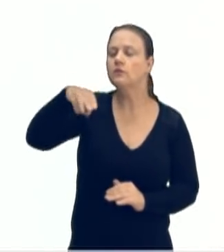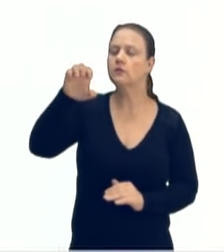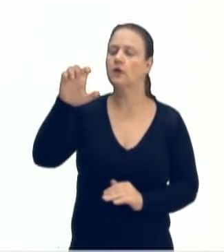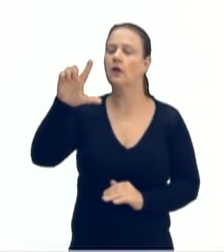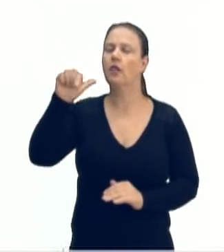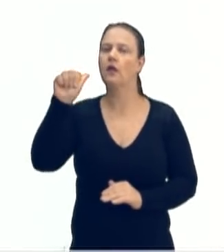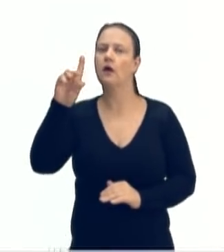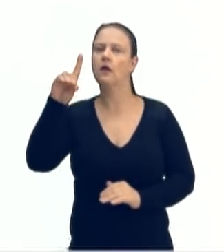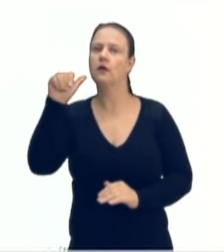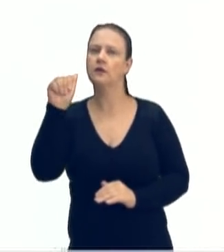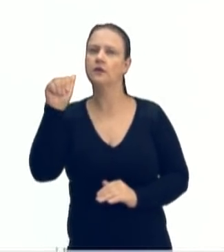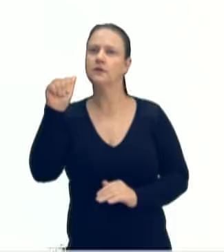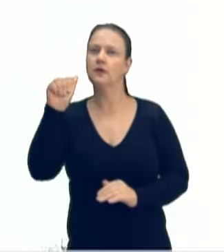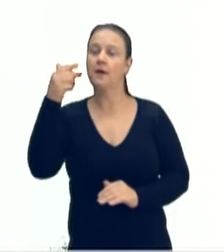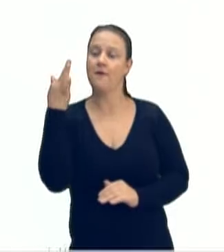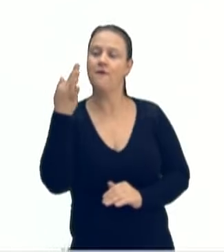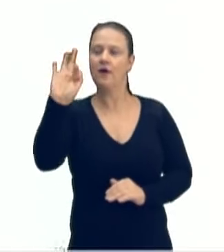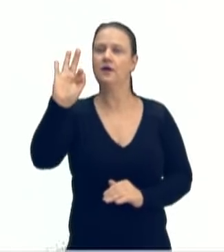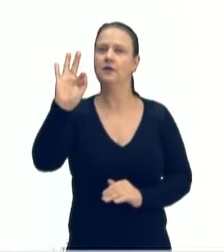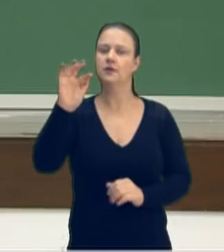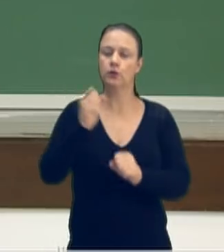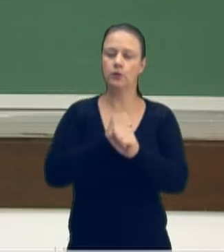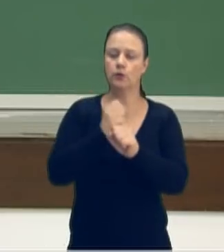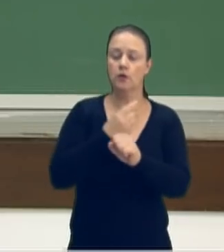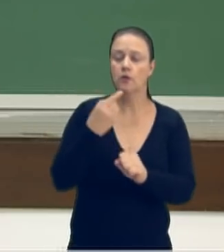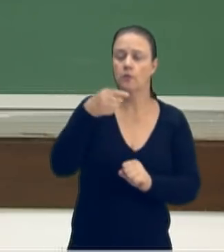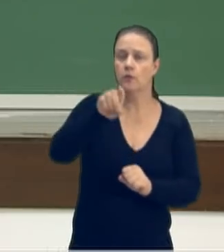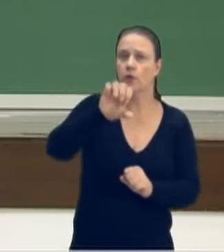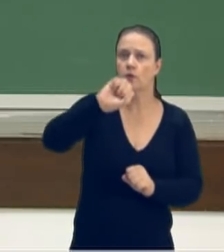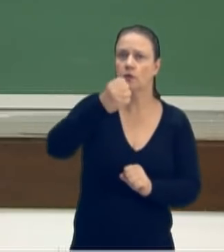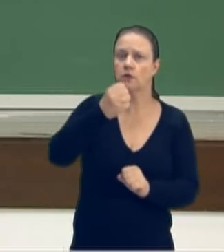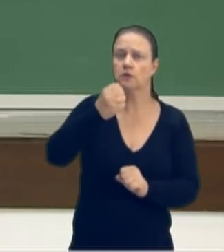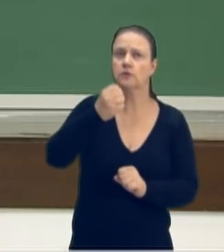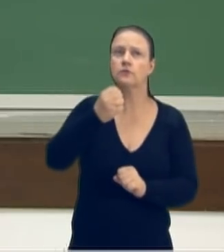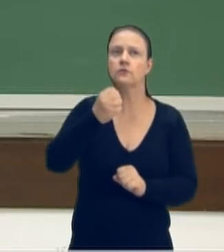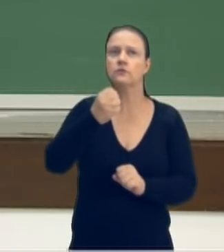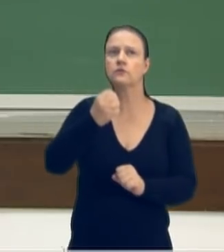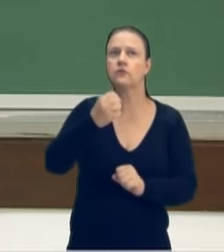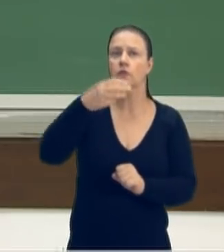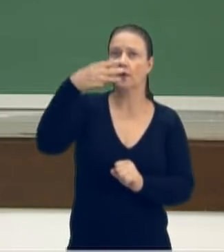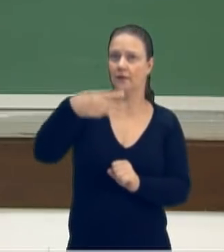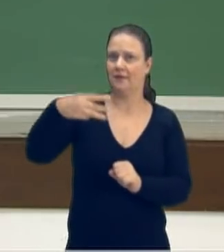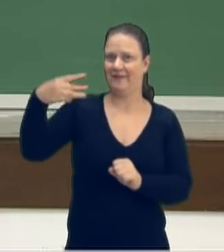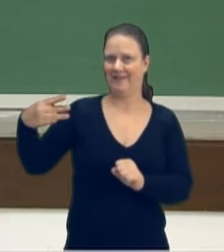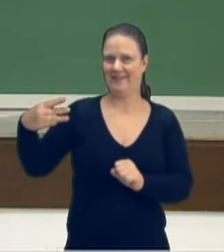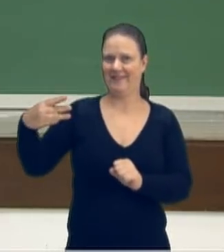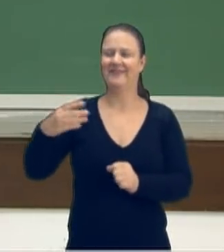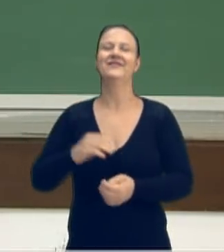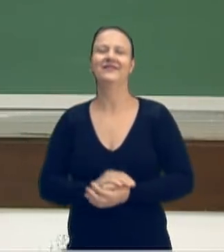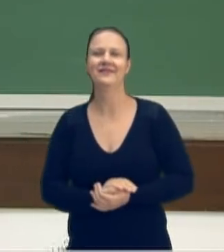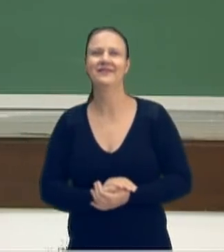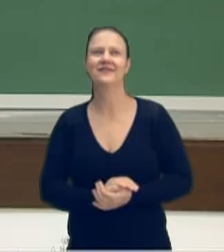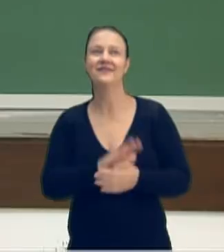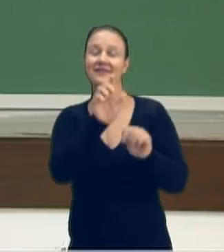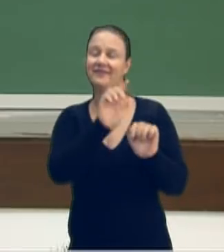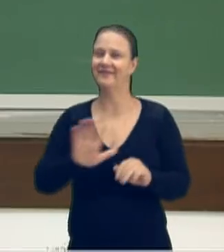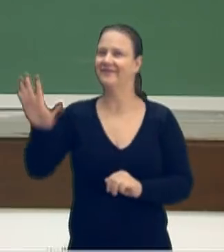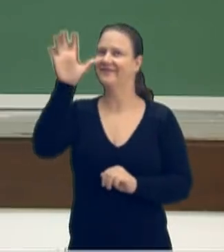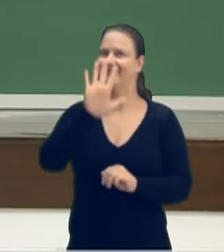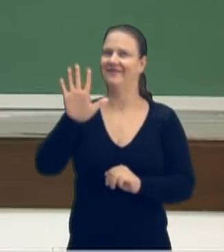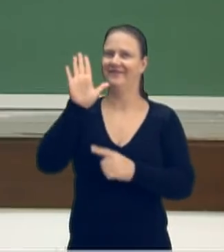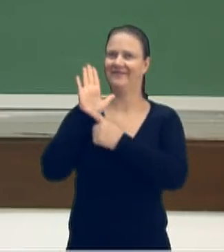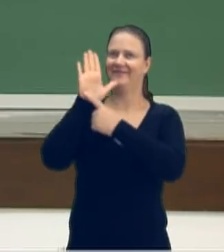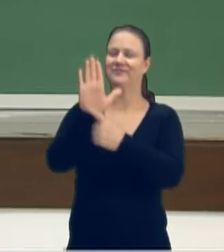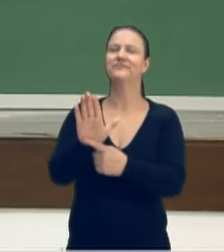no ano de 1833. Conseguem mais um destaque aqui para a nossa imagem? Alguns destaques